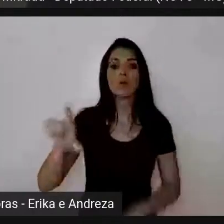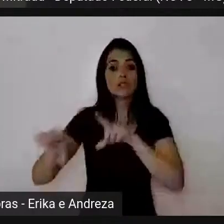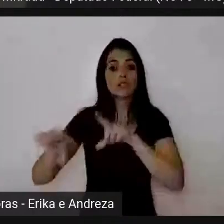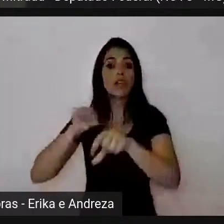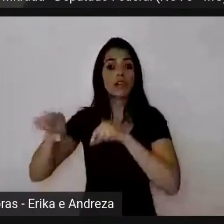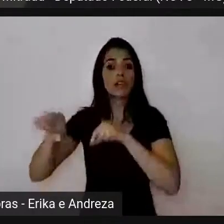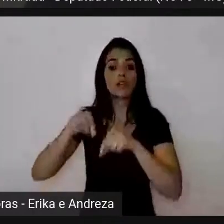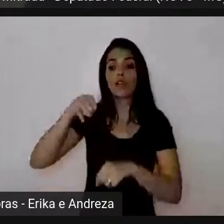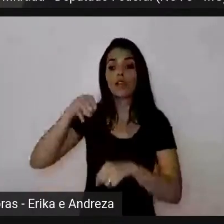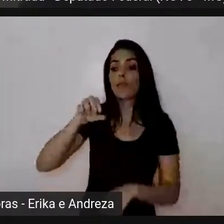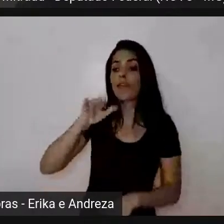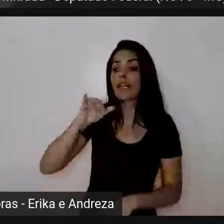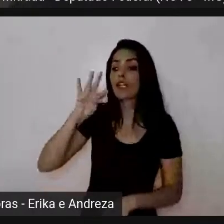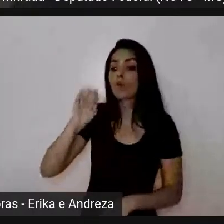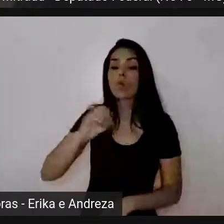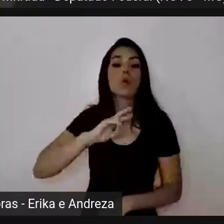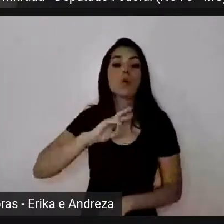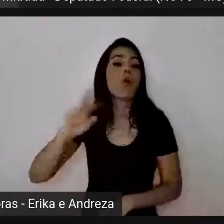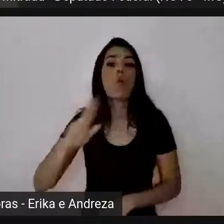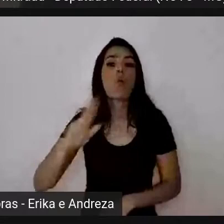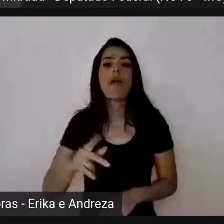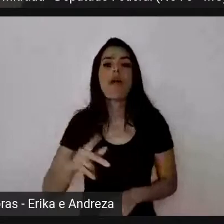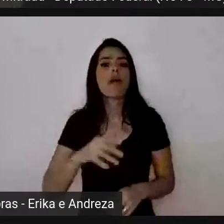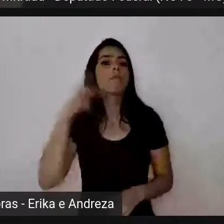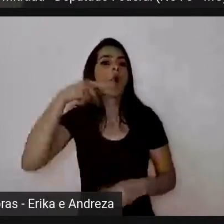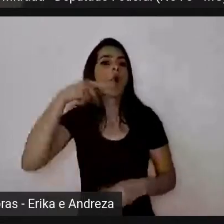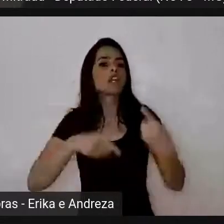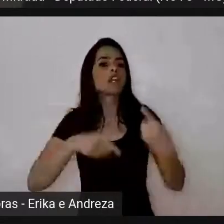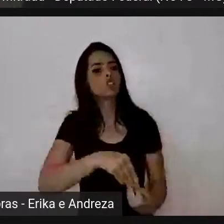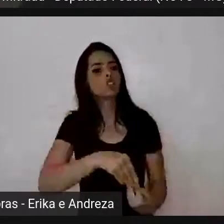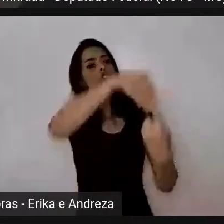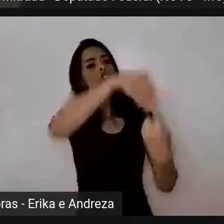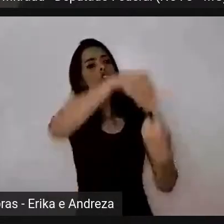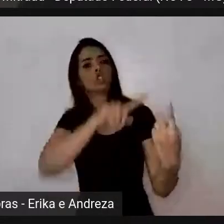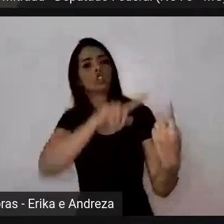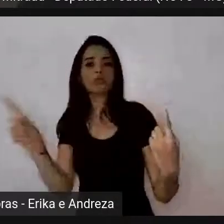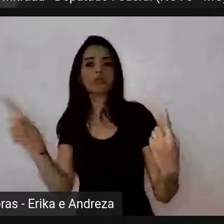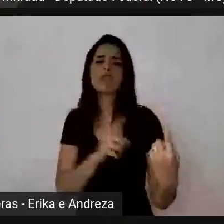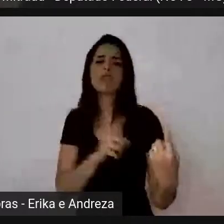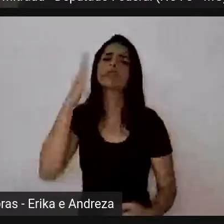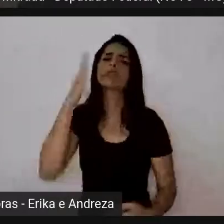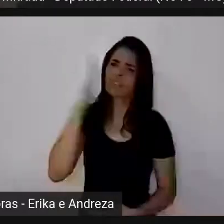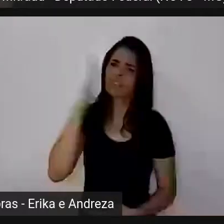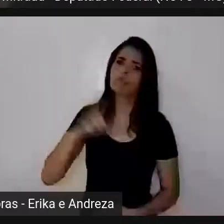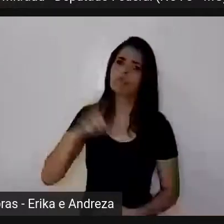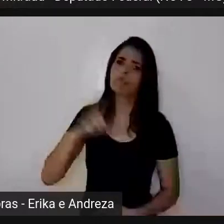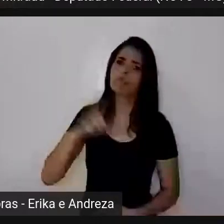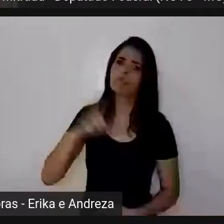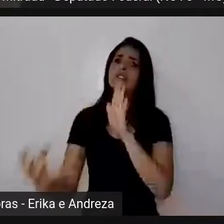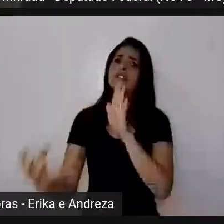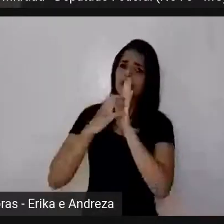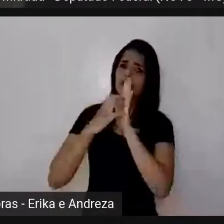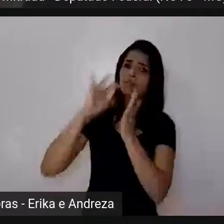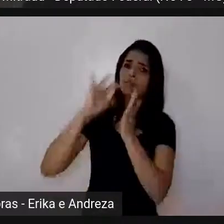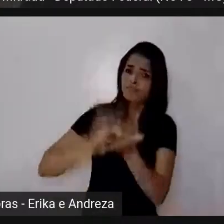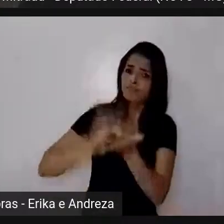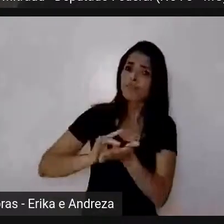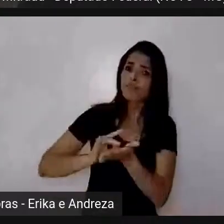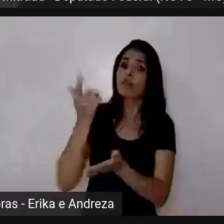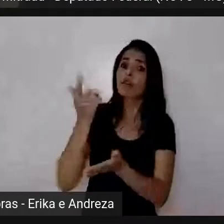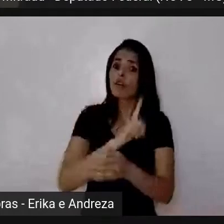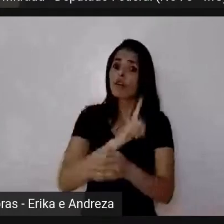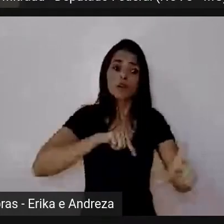por indicação política. Afinal de contas, a gente também sabe, não vamos enganar ninguém aqui, que existem servidores efetivos que atuam politicamente para ter